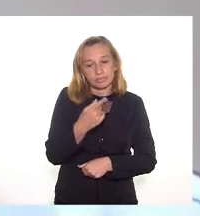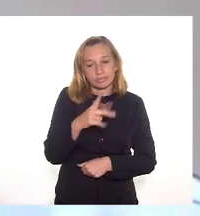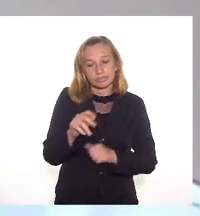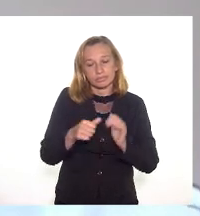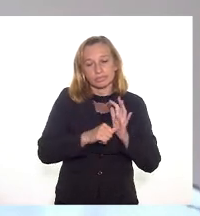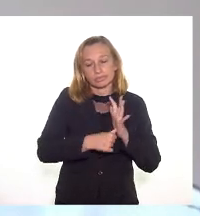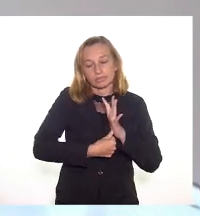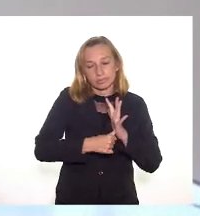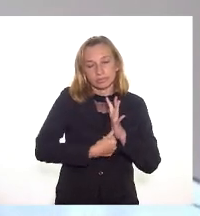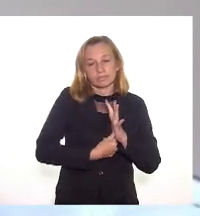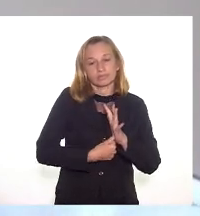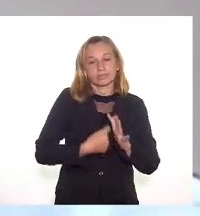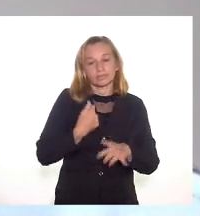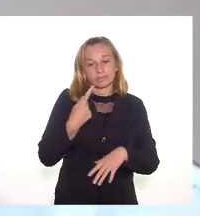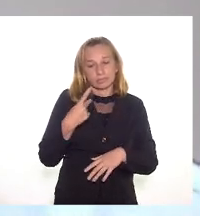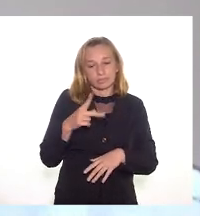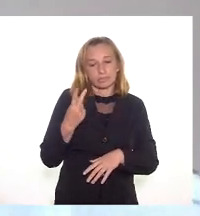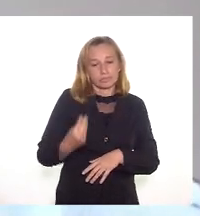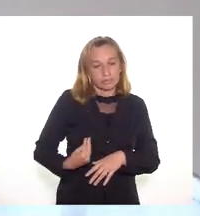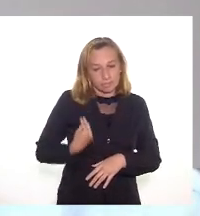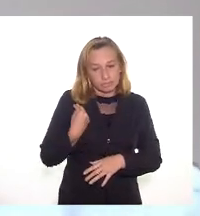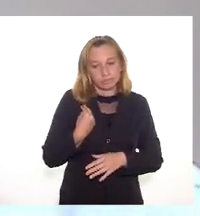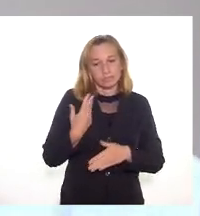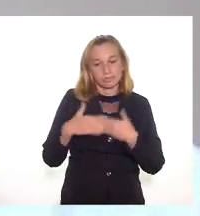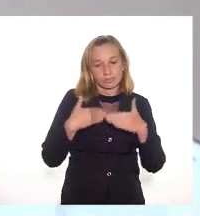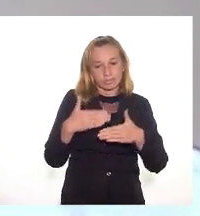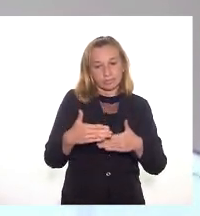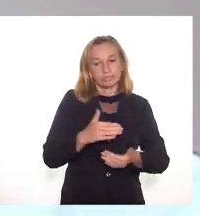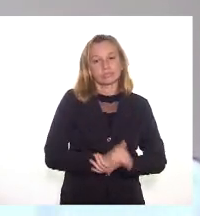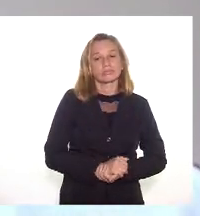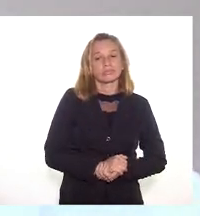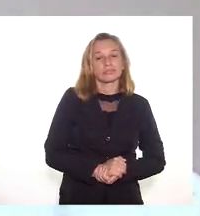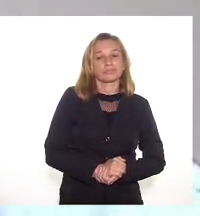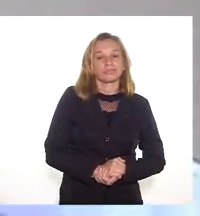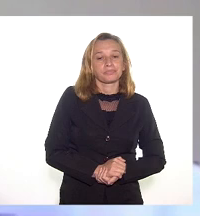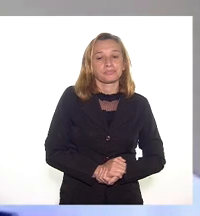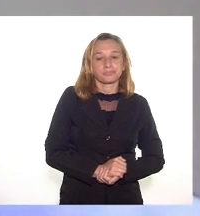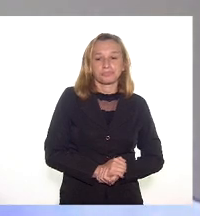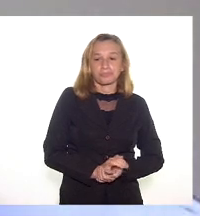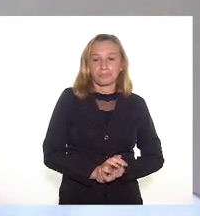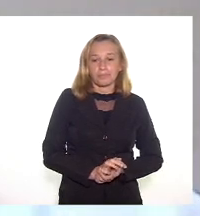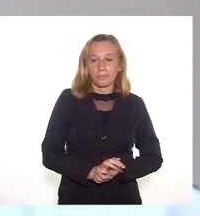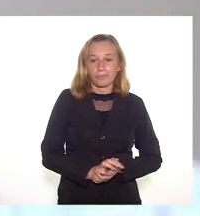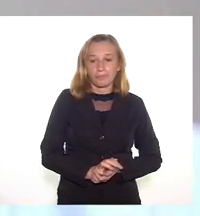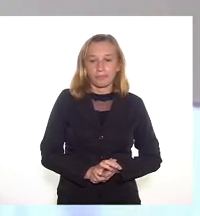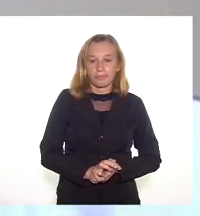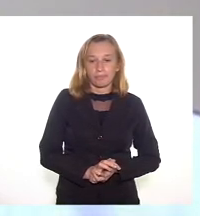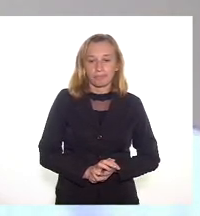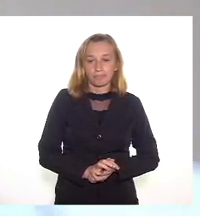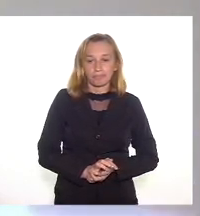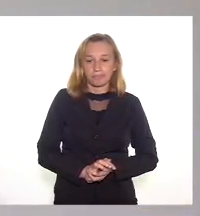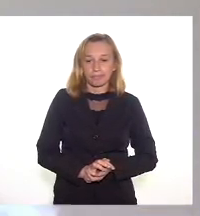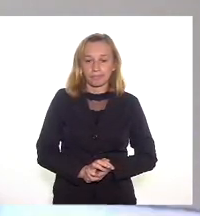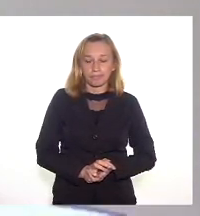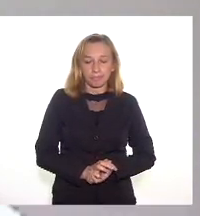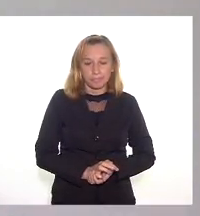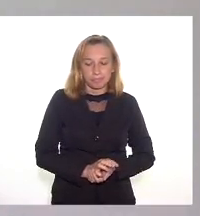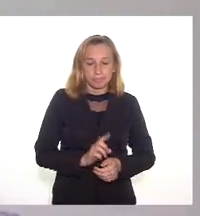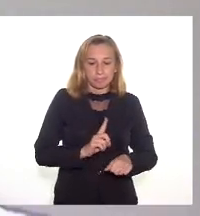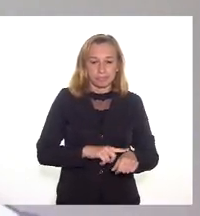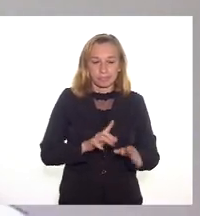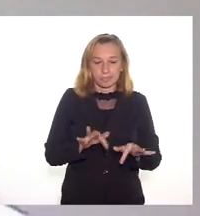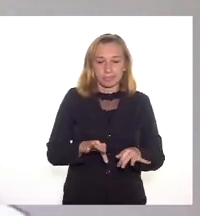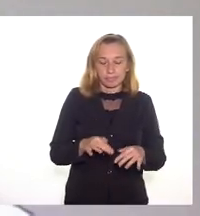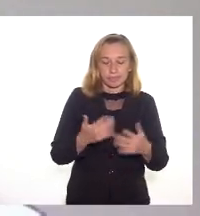identidade da sua construção da sua trajetória eu quero eu quero nesse expediente final